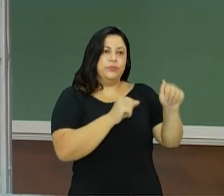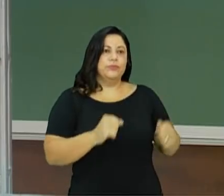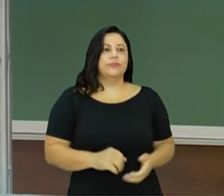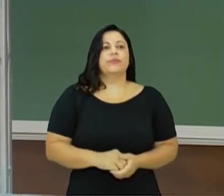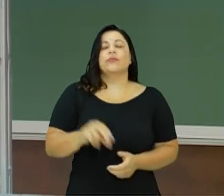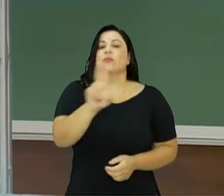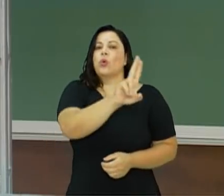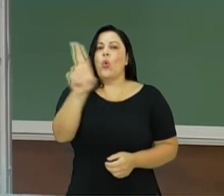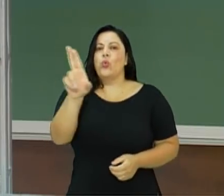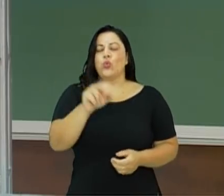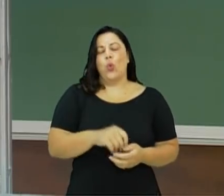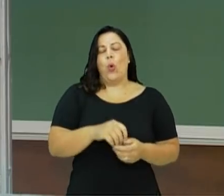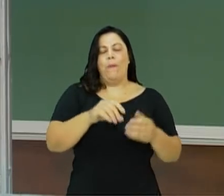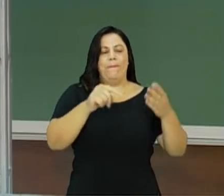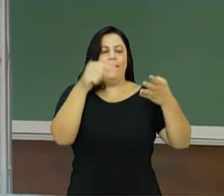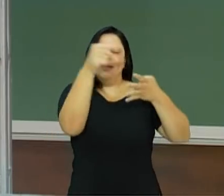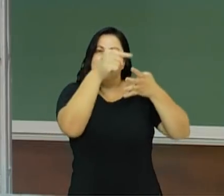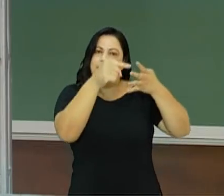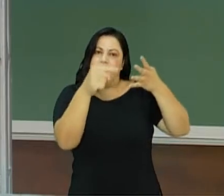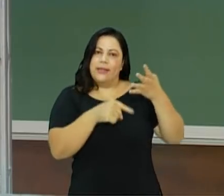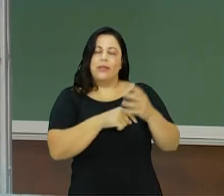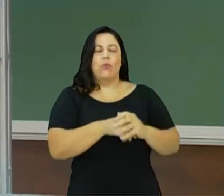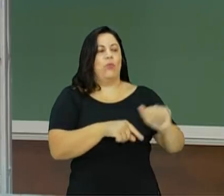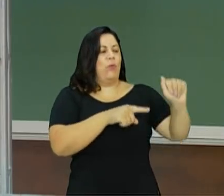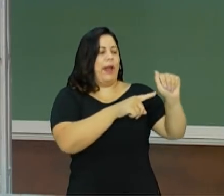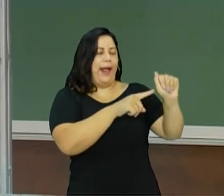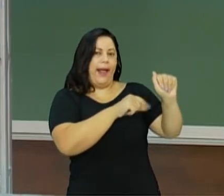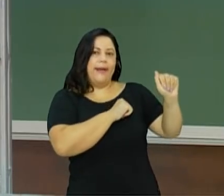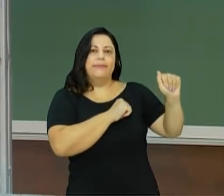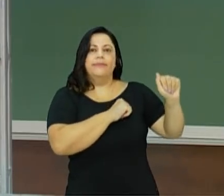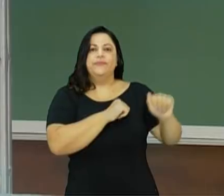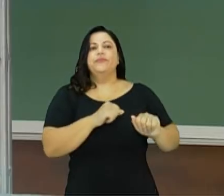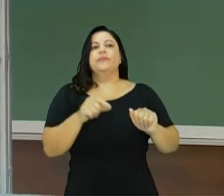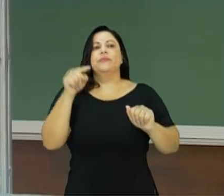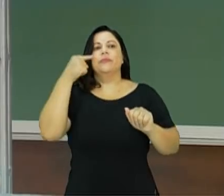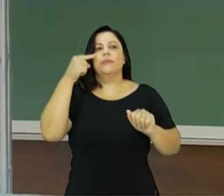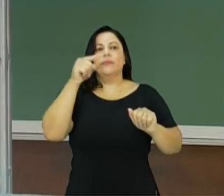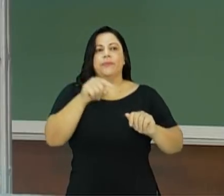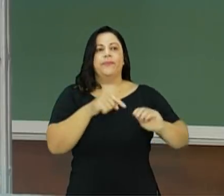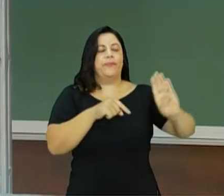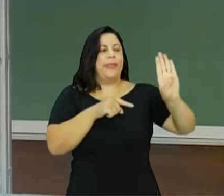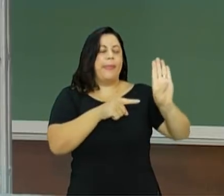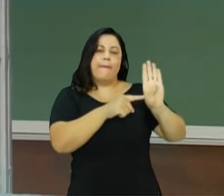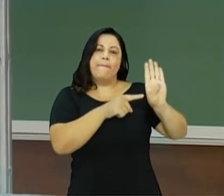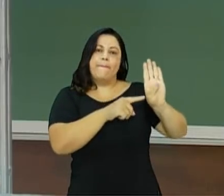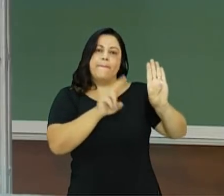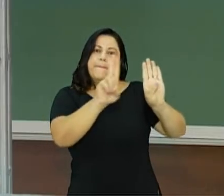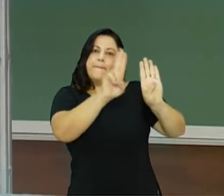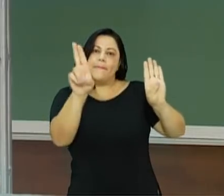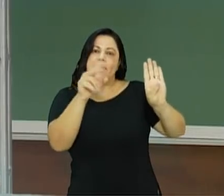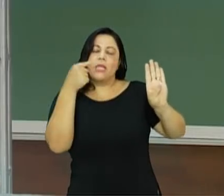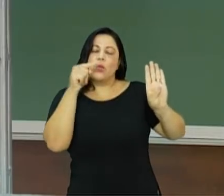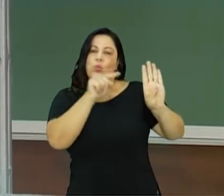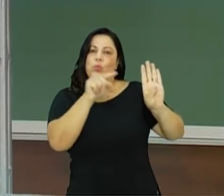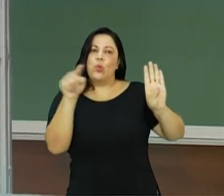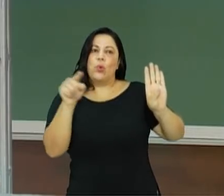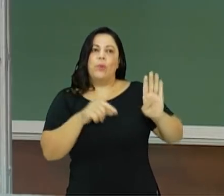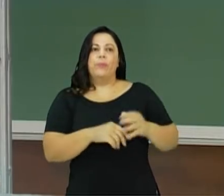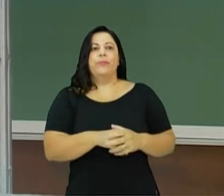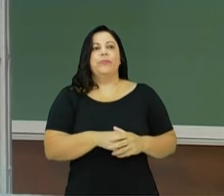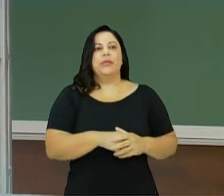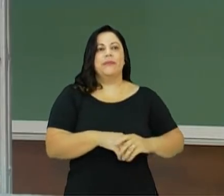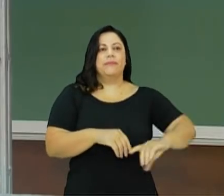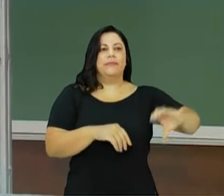condrócitos e condroblastos. Letra B, melanócitos e mielócitos. Letra C, trombócitos